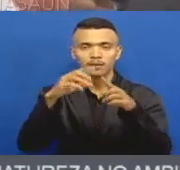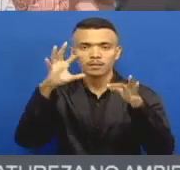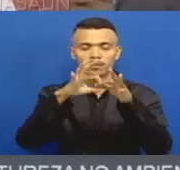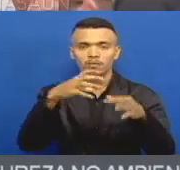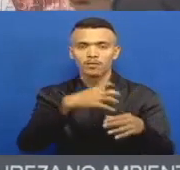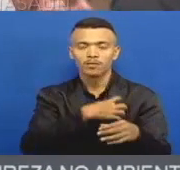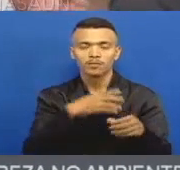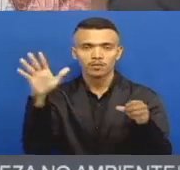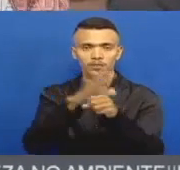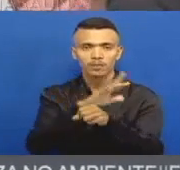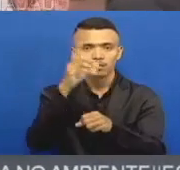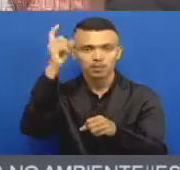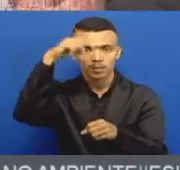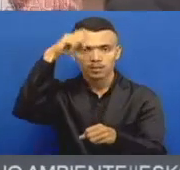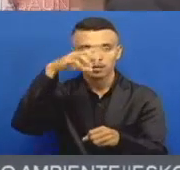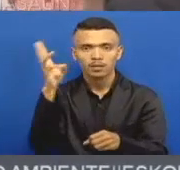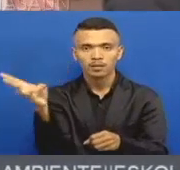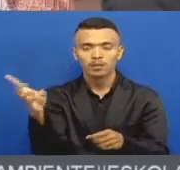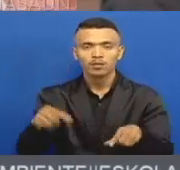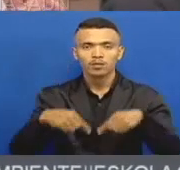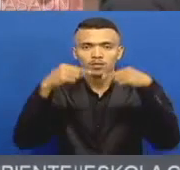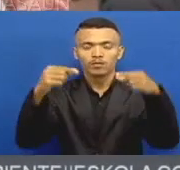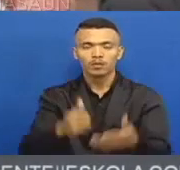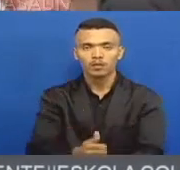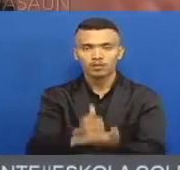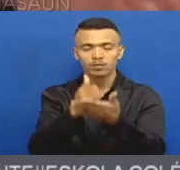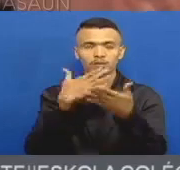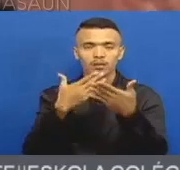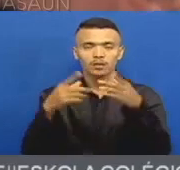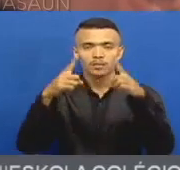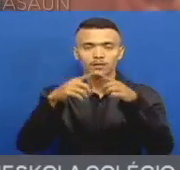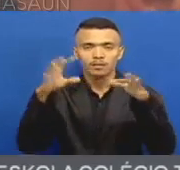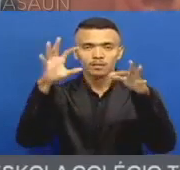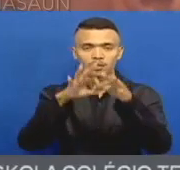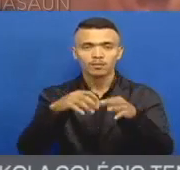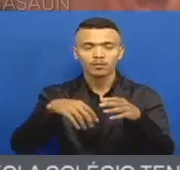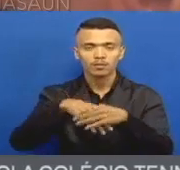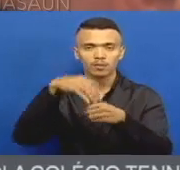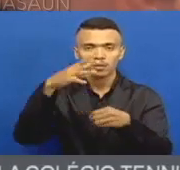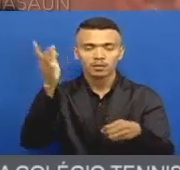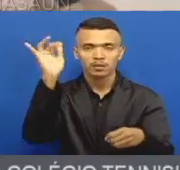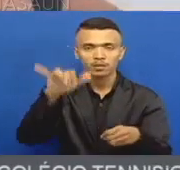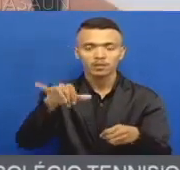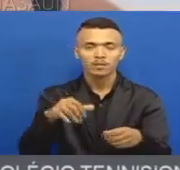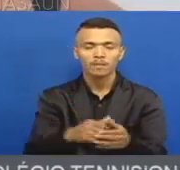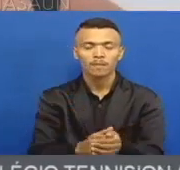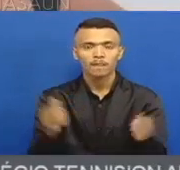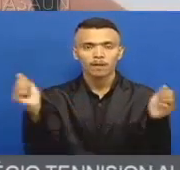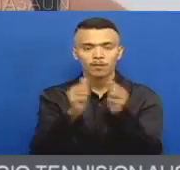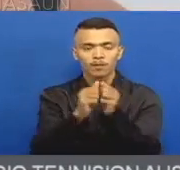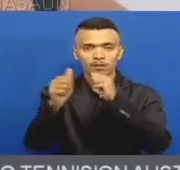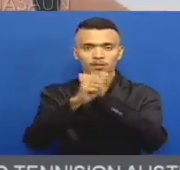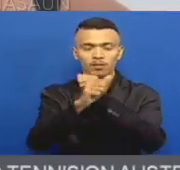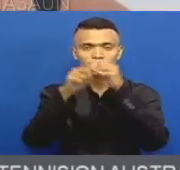nebe completa uma idade nem nulo. No nebe ele foi tratamento digno para membro polícia reformado sira. Relação ao